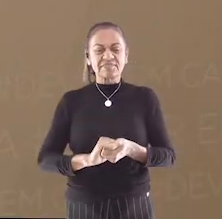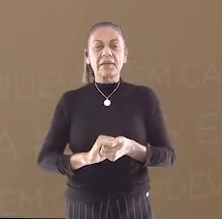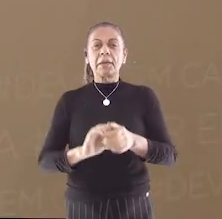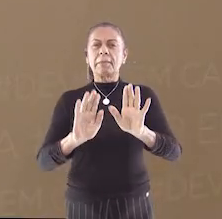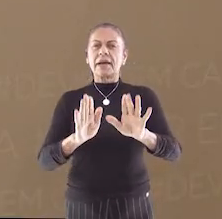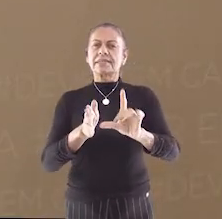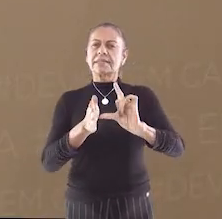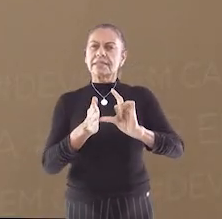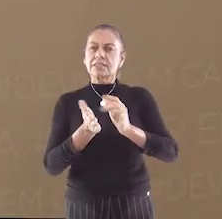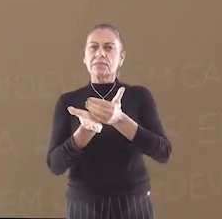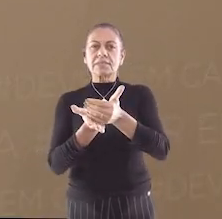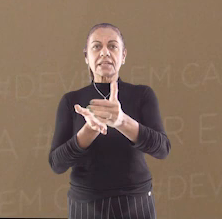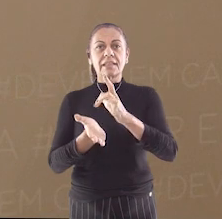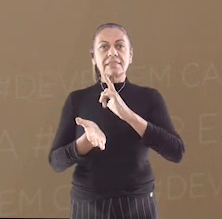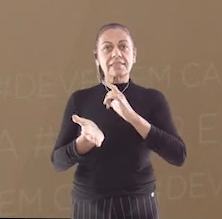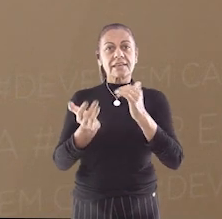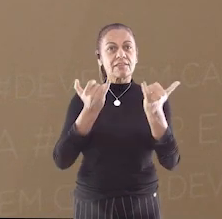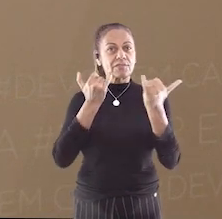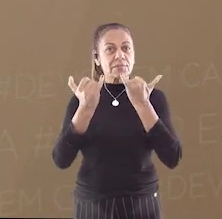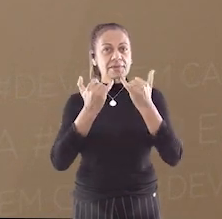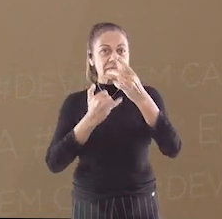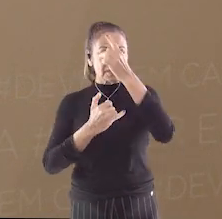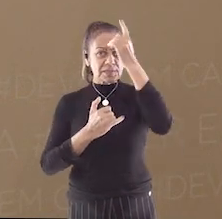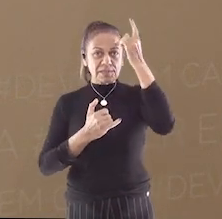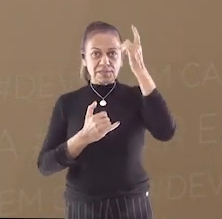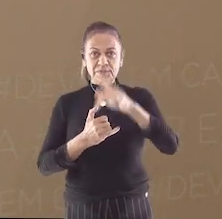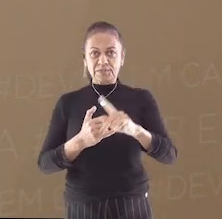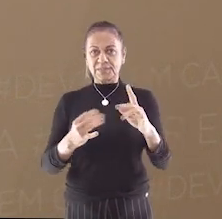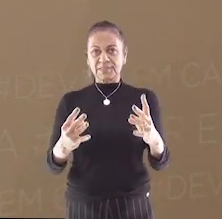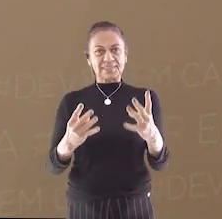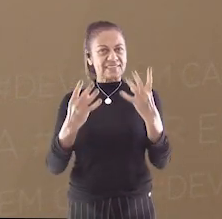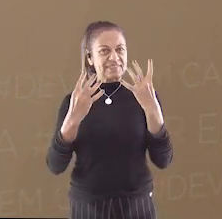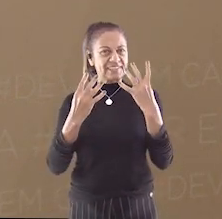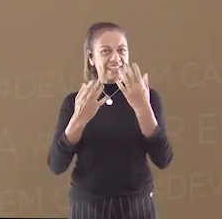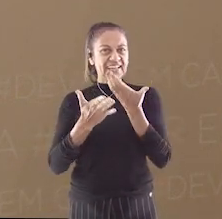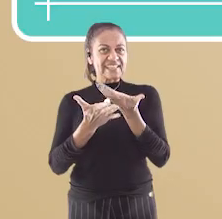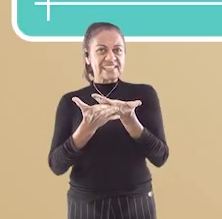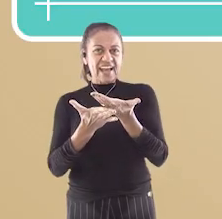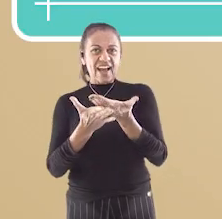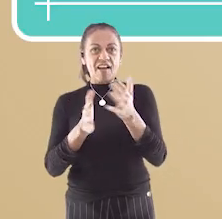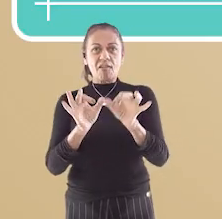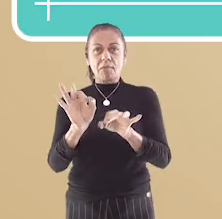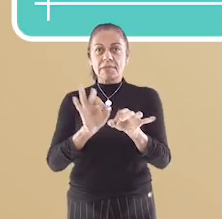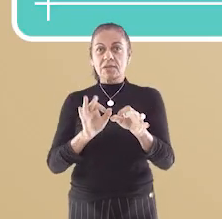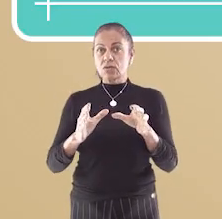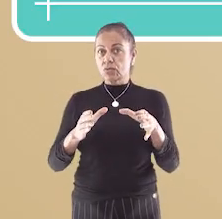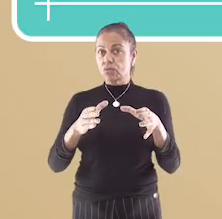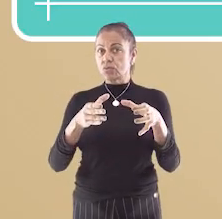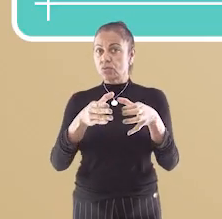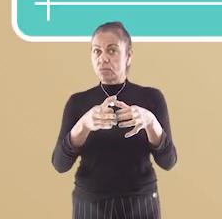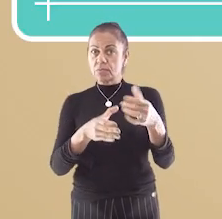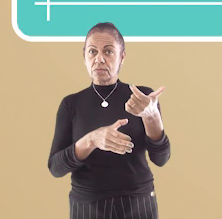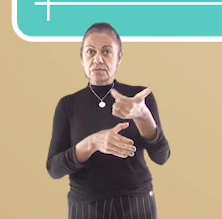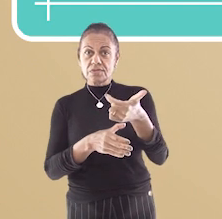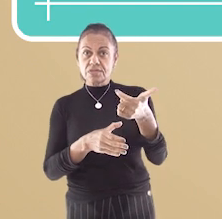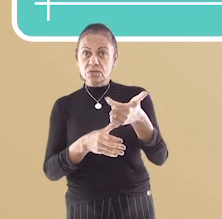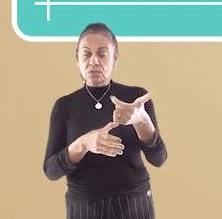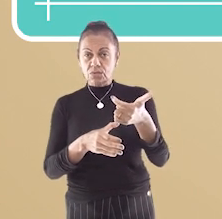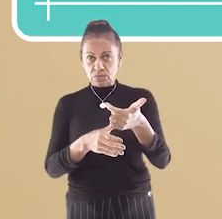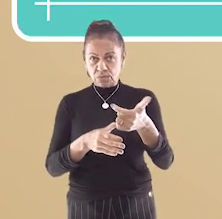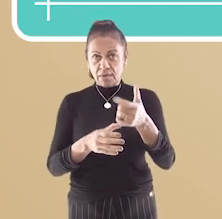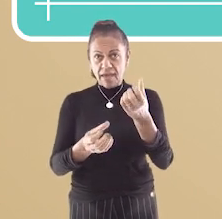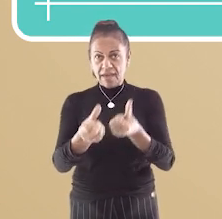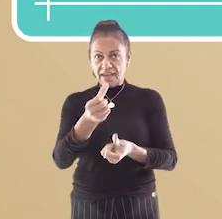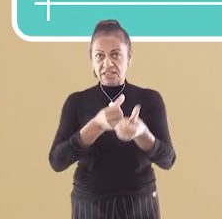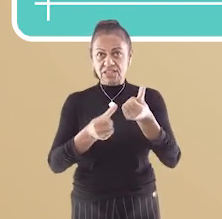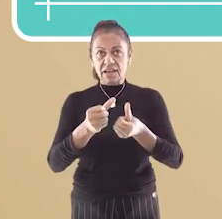gente começar, tenho um recado para os professores e professoras que nos acompanham. Essa aula foi planejada para as turmas do